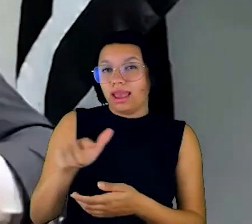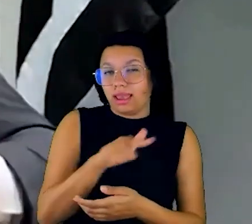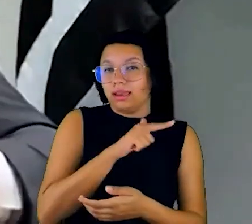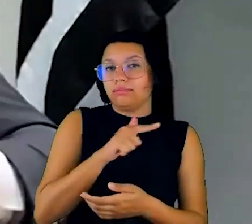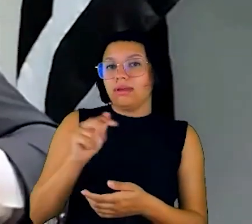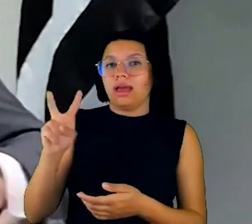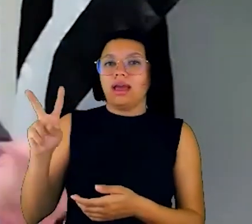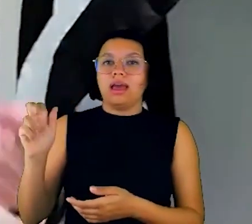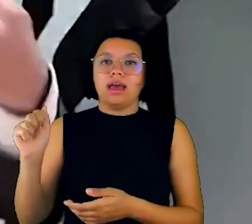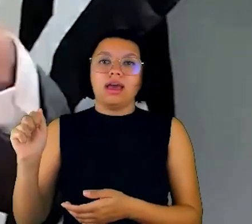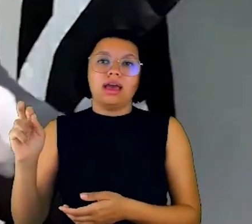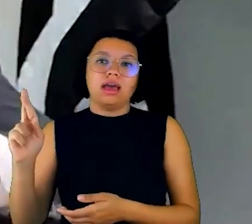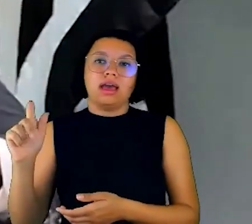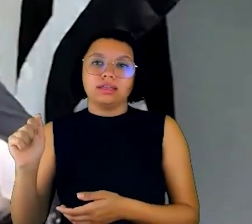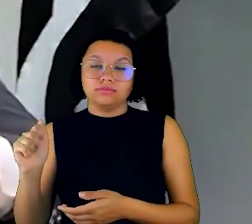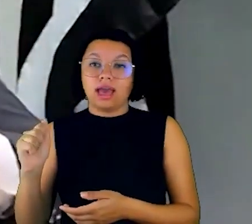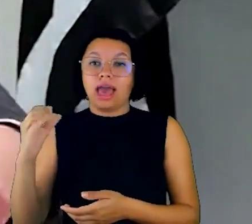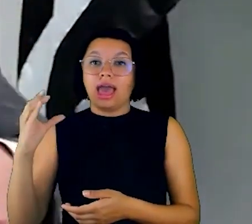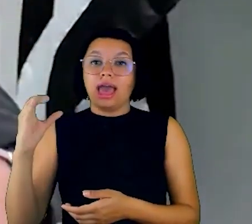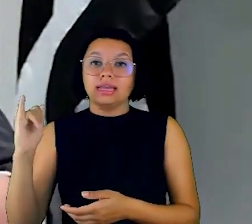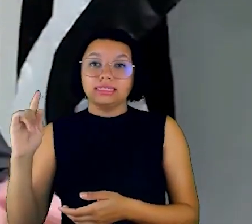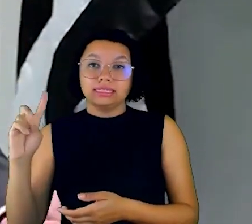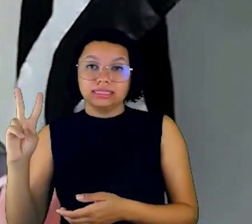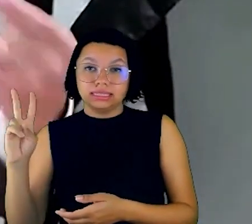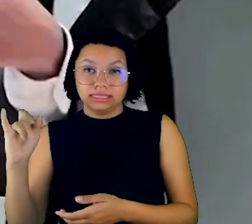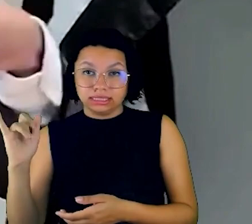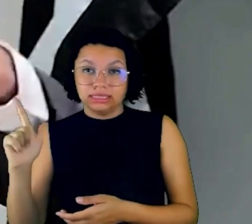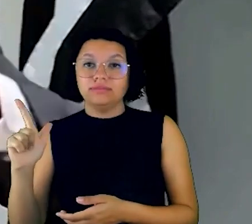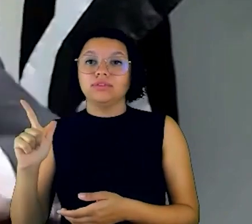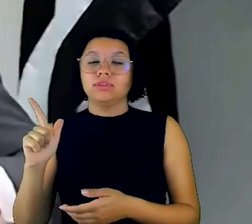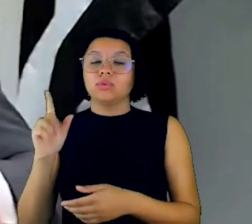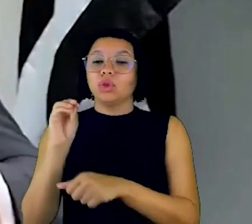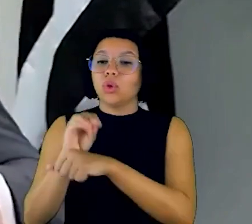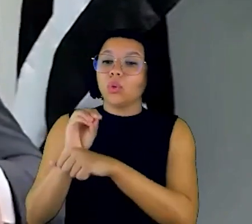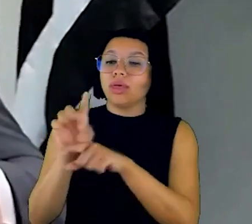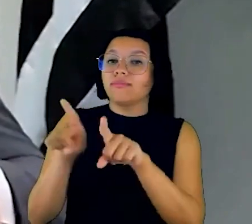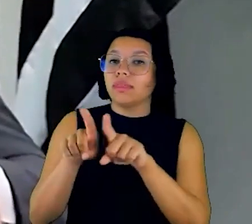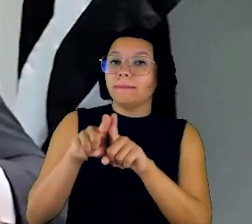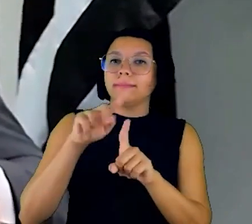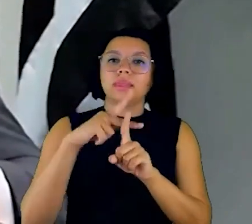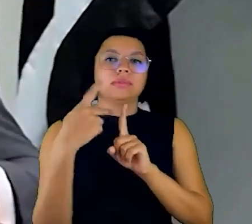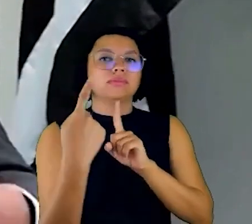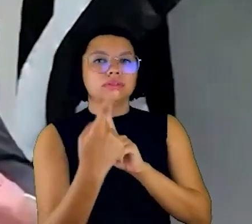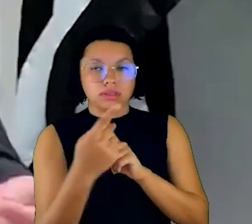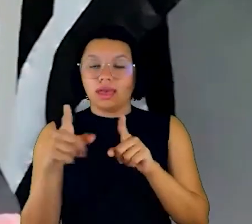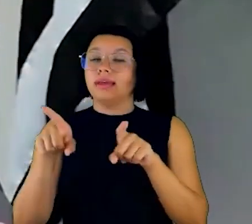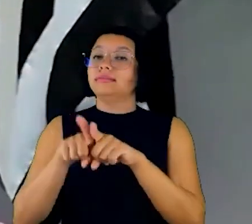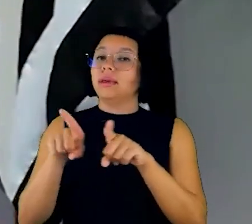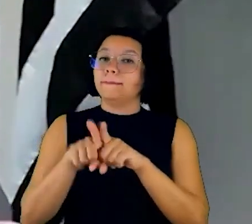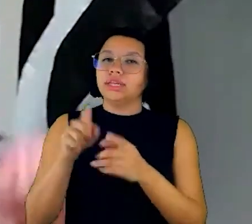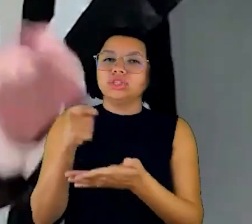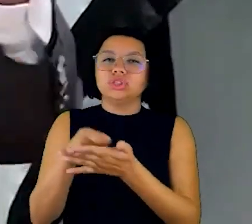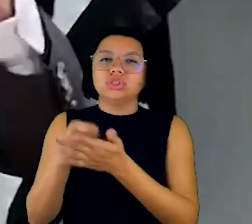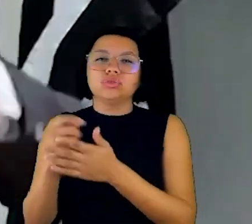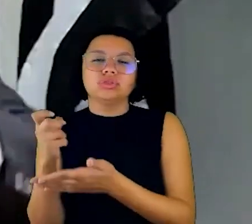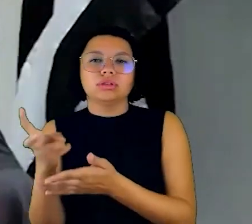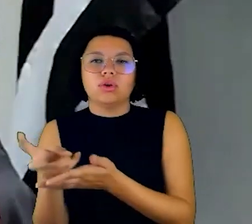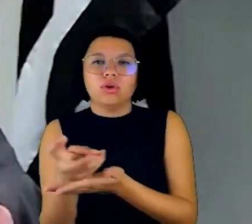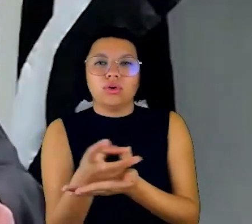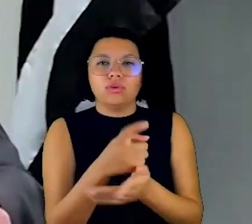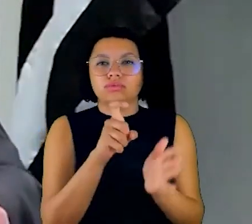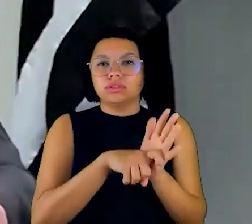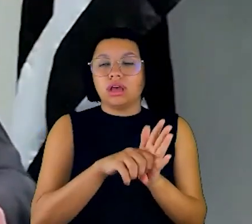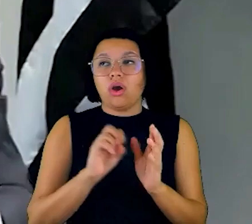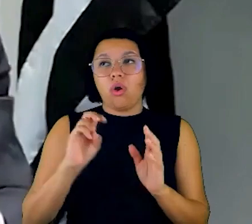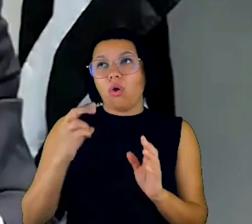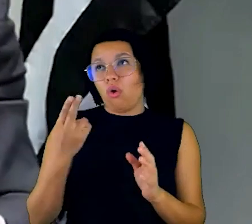varas cíveis, que cuidavam, na época, também de previdenciário, cuidavam também de execução fiscal, ou, na verdade, não cuidavam